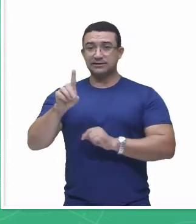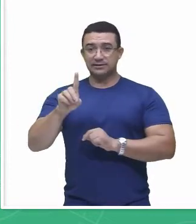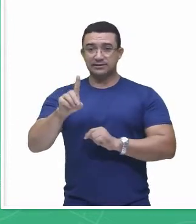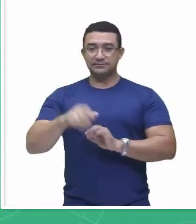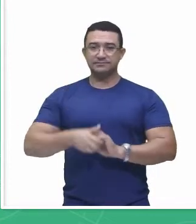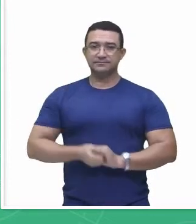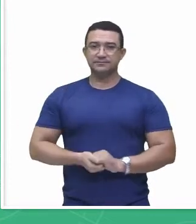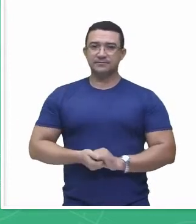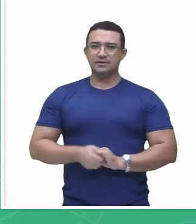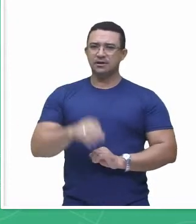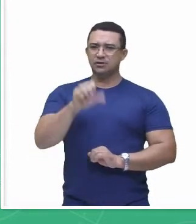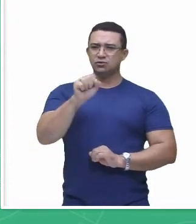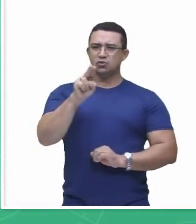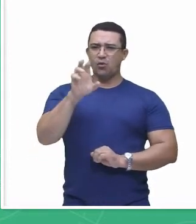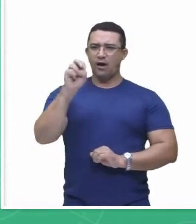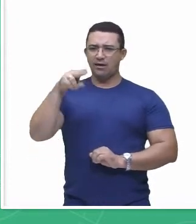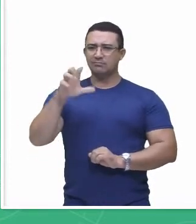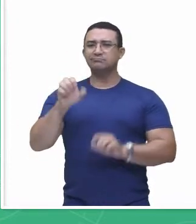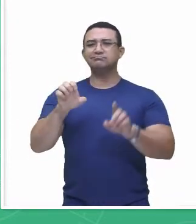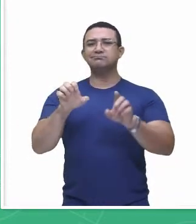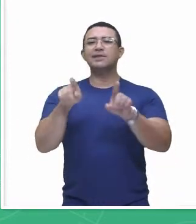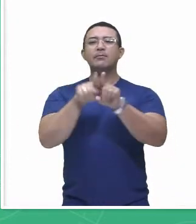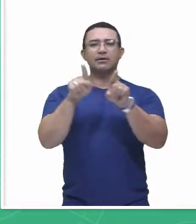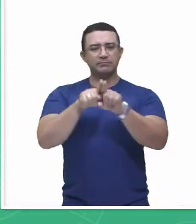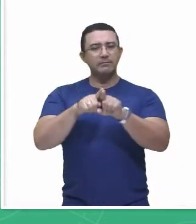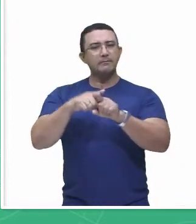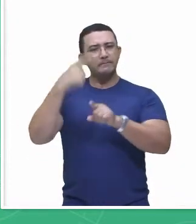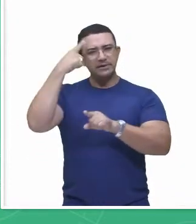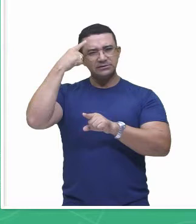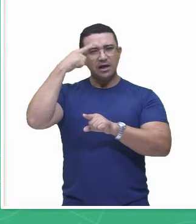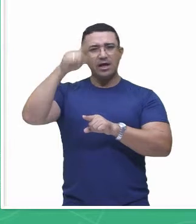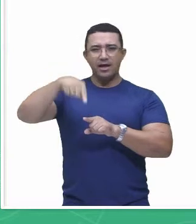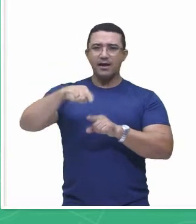A Suene também está apostando na letra D.